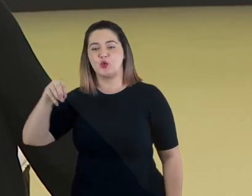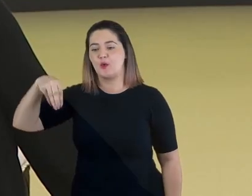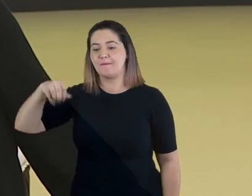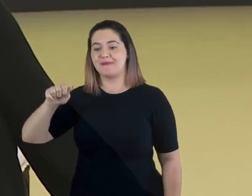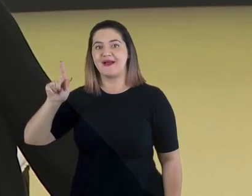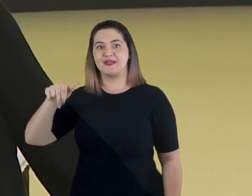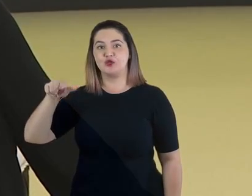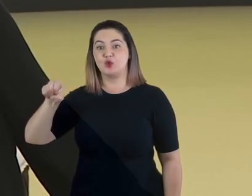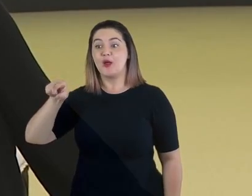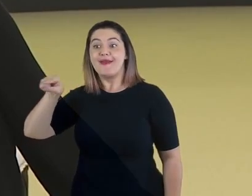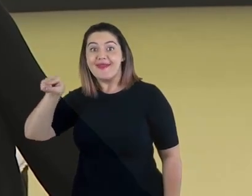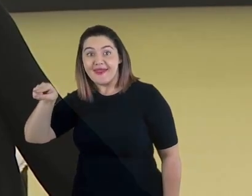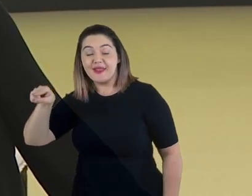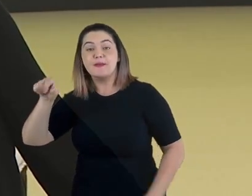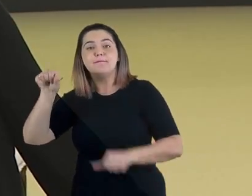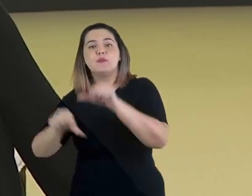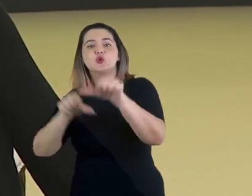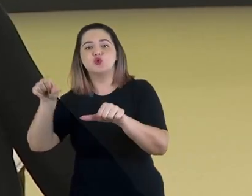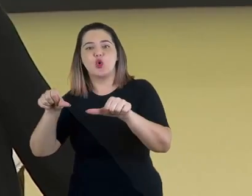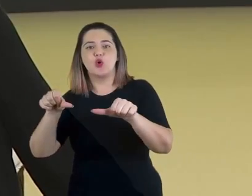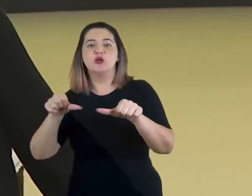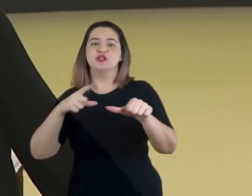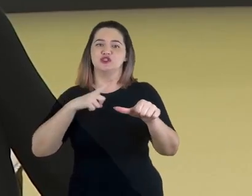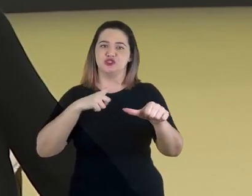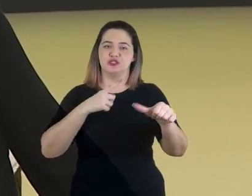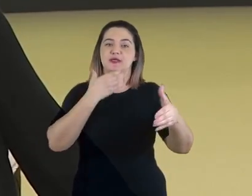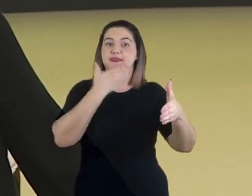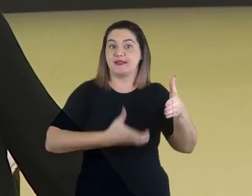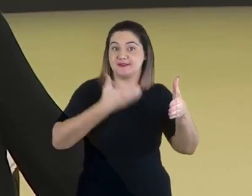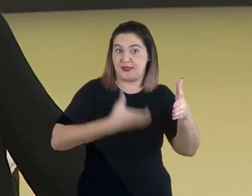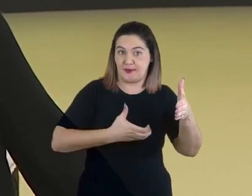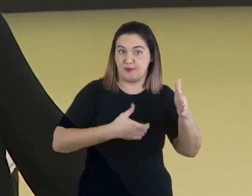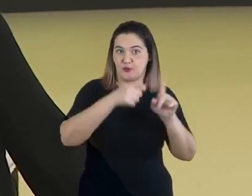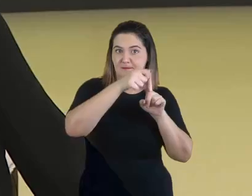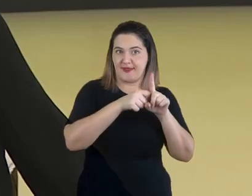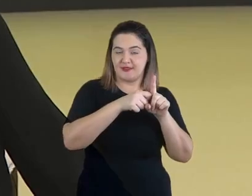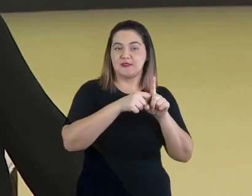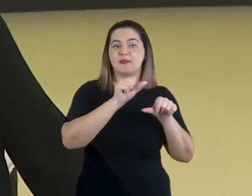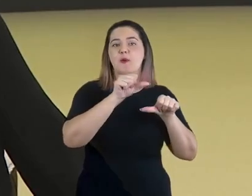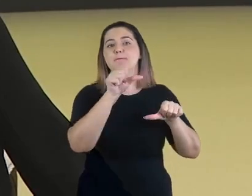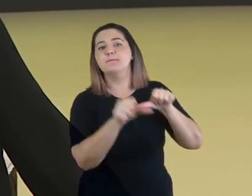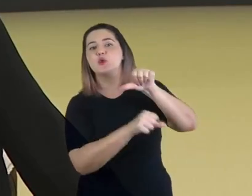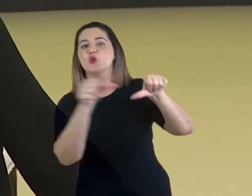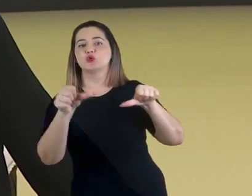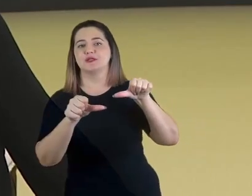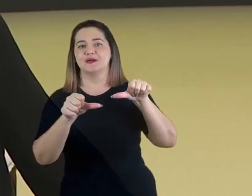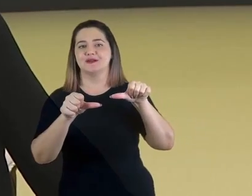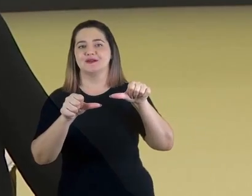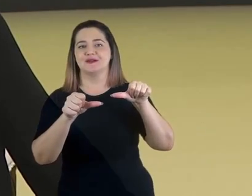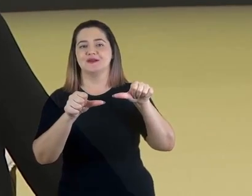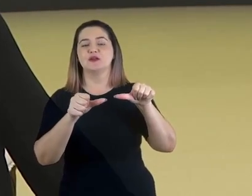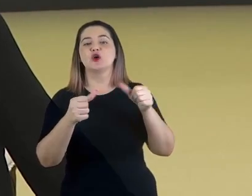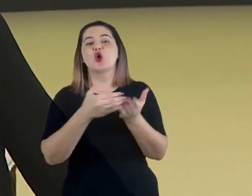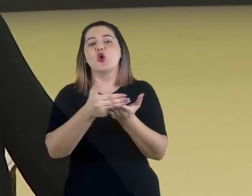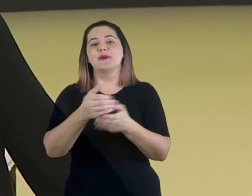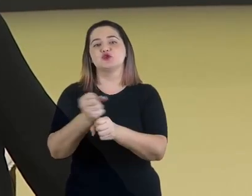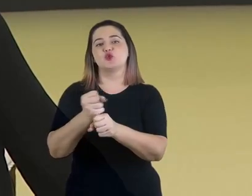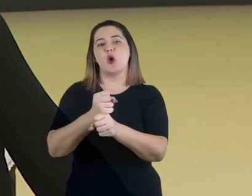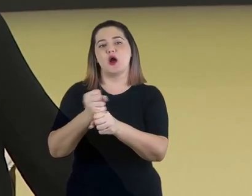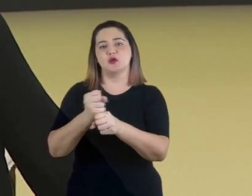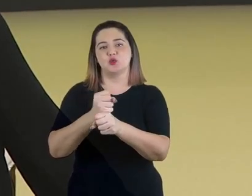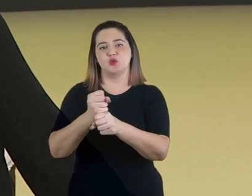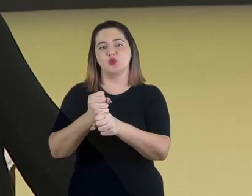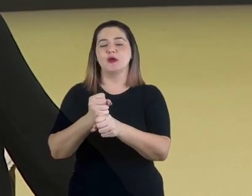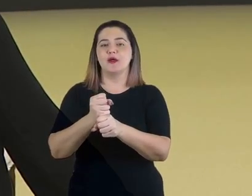os últimos dias antes de uma quaresma, ou 40 dias religiosos, uma quarentena de dias, que antecede